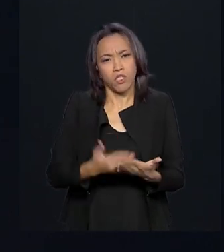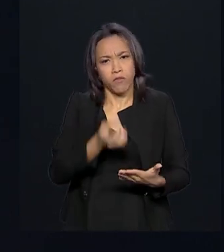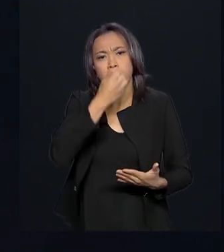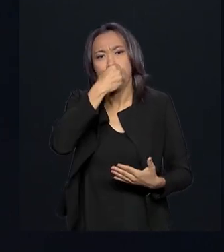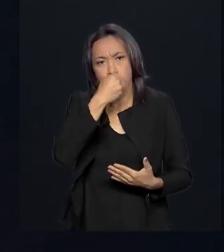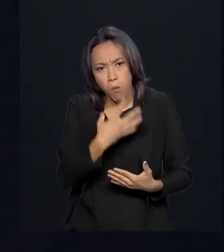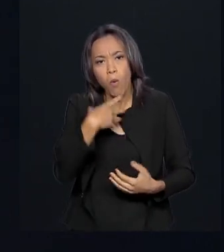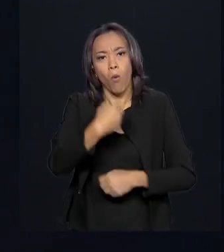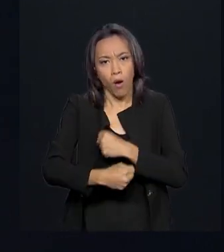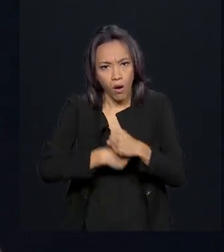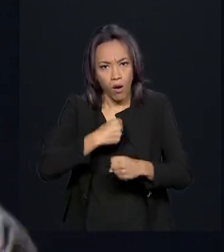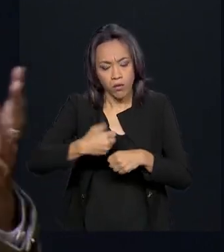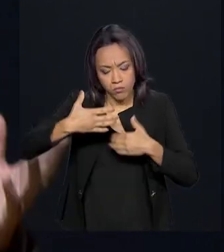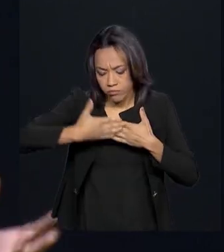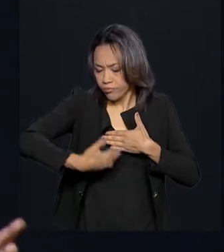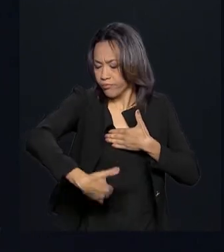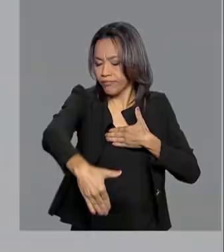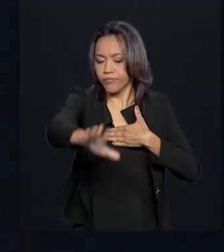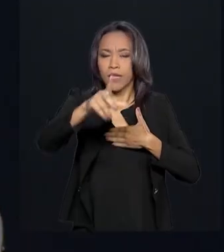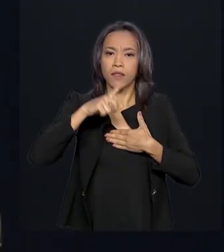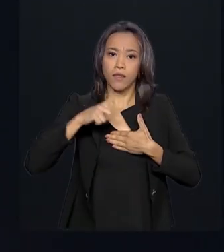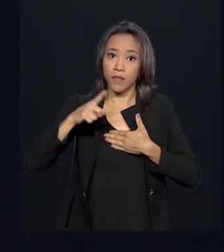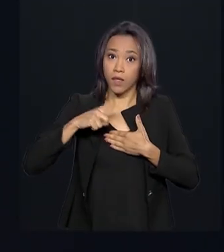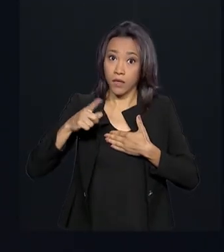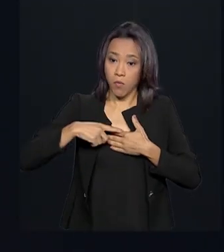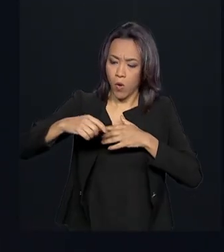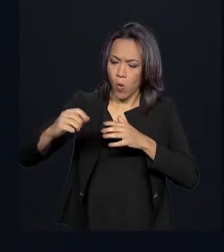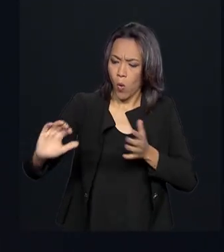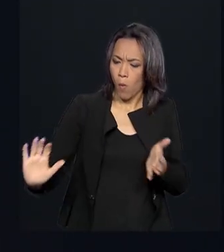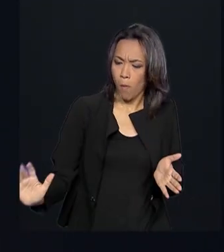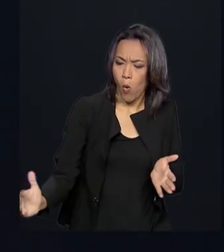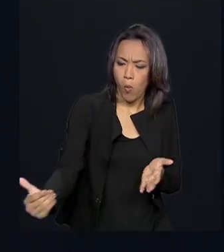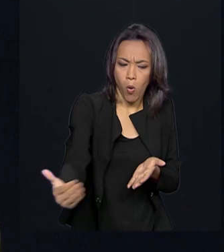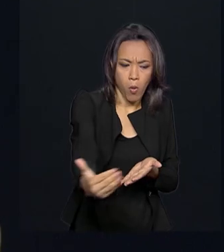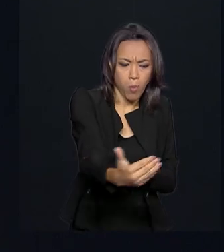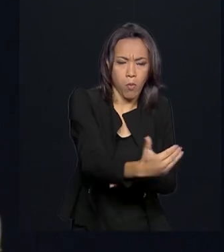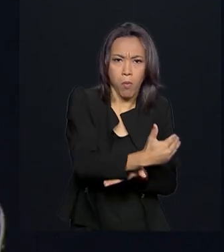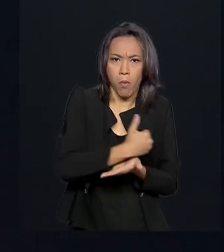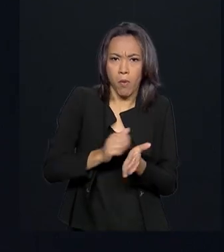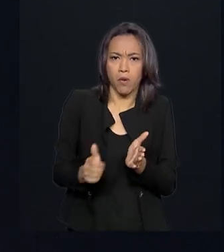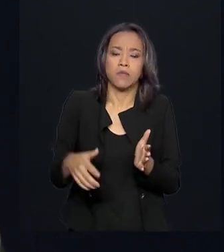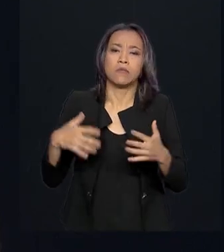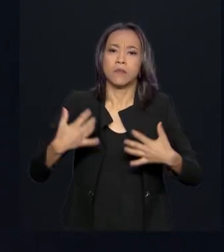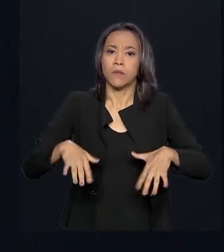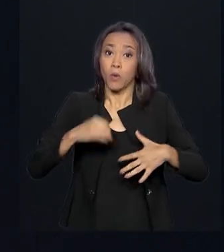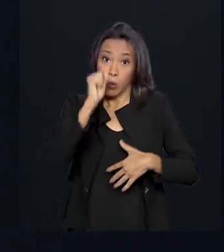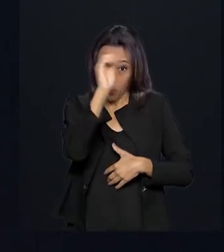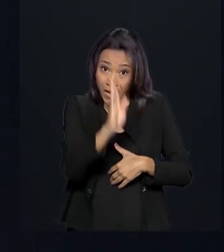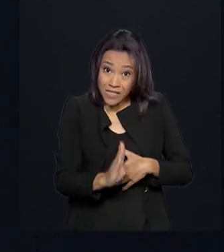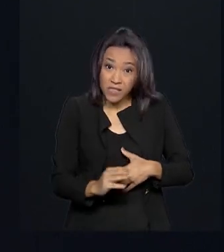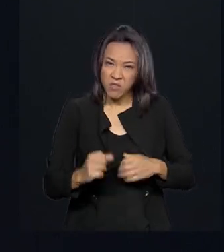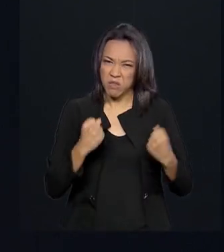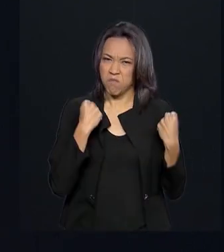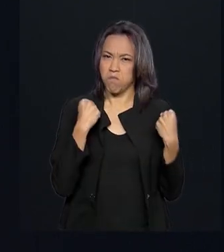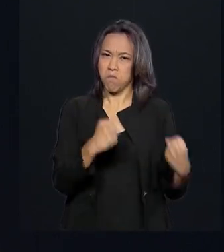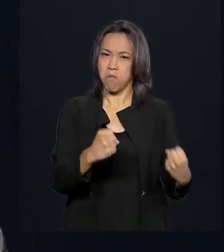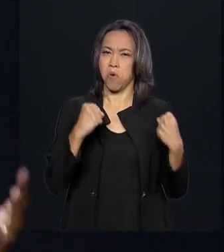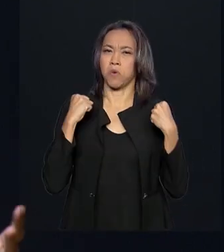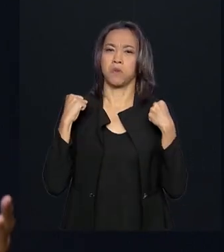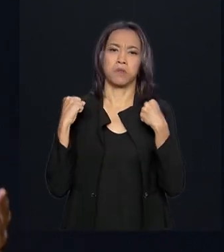de novo uma super safra. O Brasil tem a maior potência agroambiental do